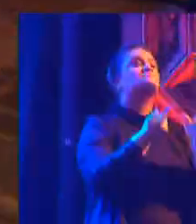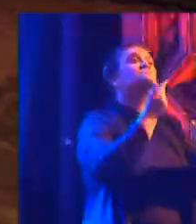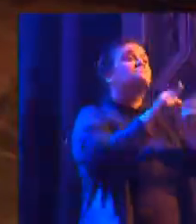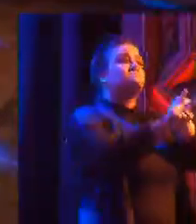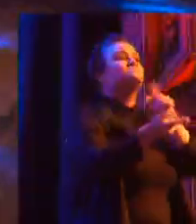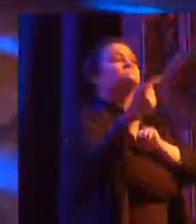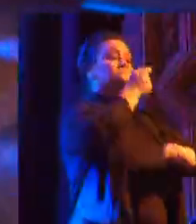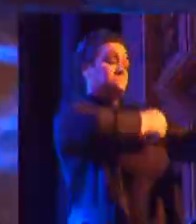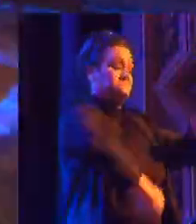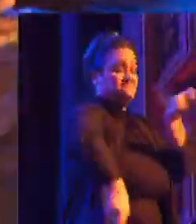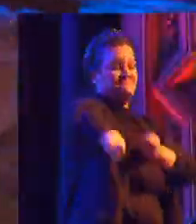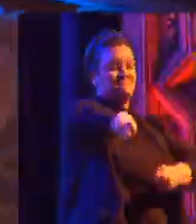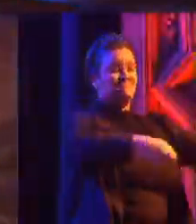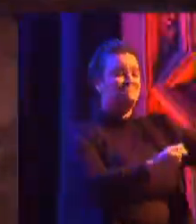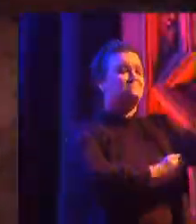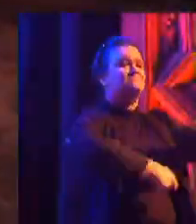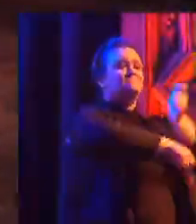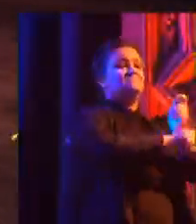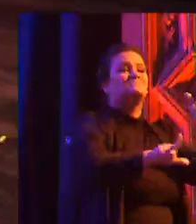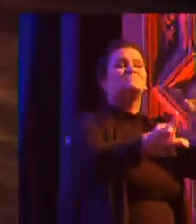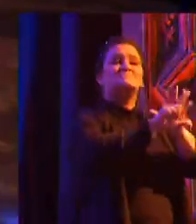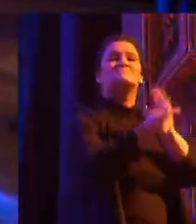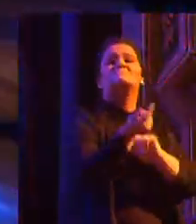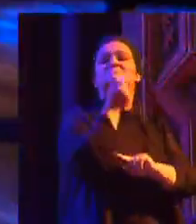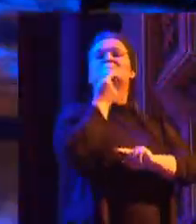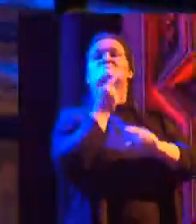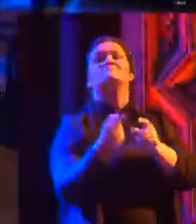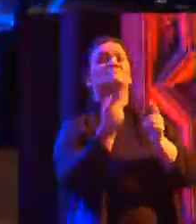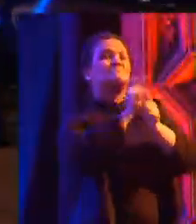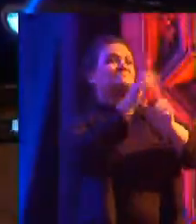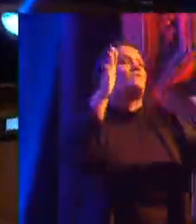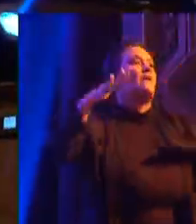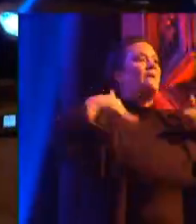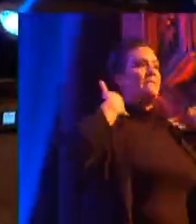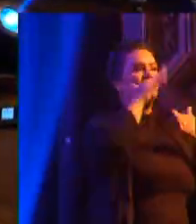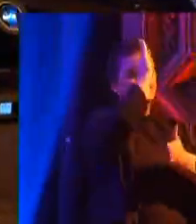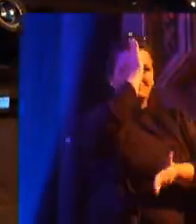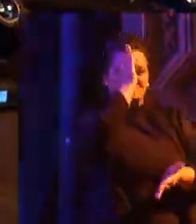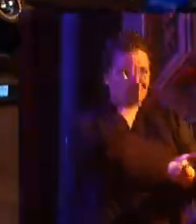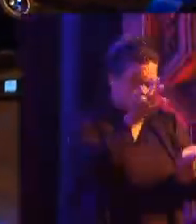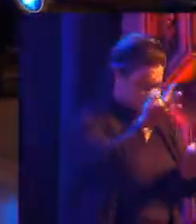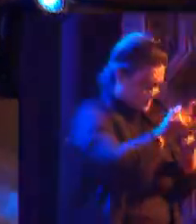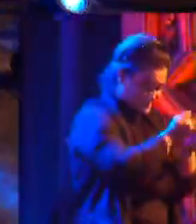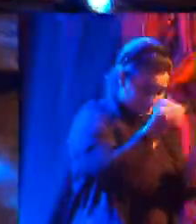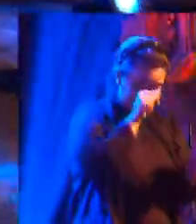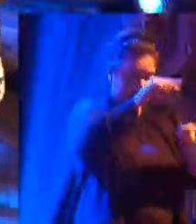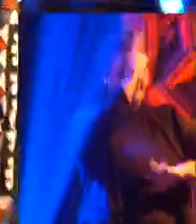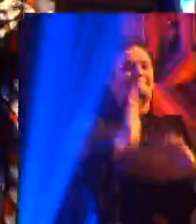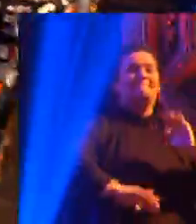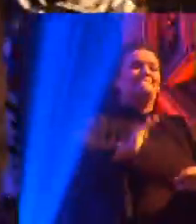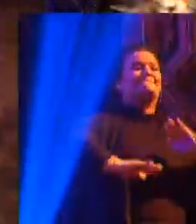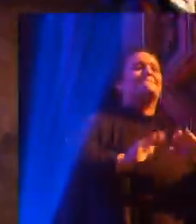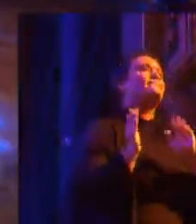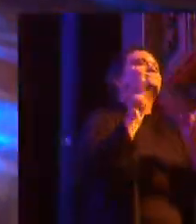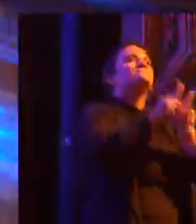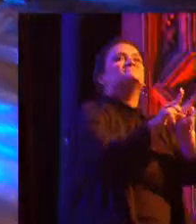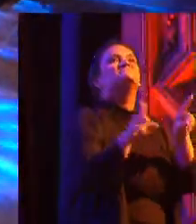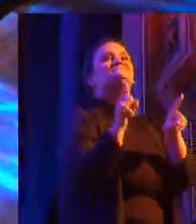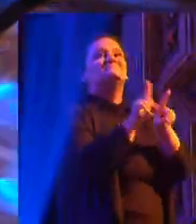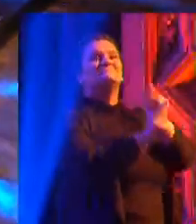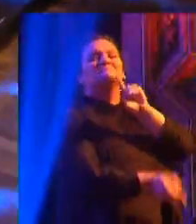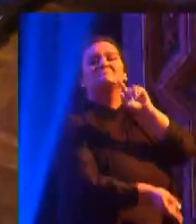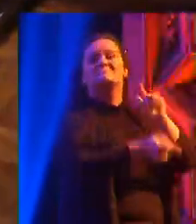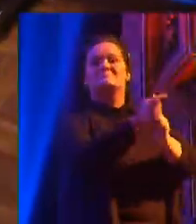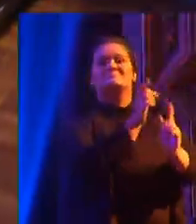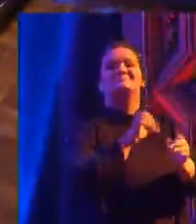Onete, bailando com carimbó. Arthur chegou no samba, só bamba com alegria. Tem o Félix, agitando o na bateria. Poeta, Tony Brasil, um salve pra